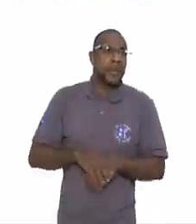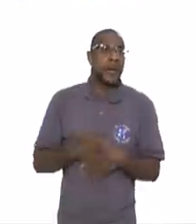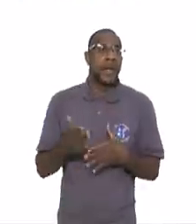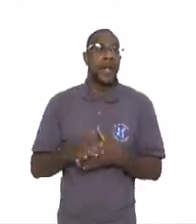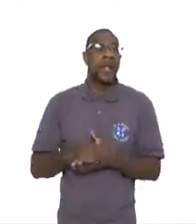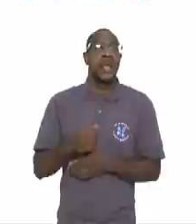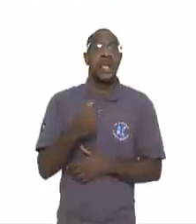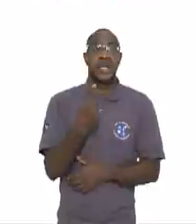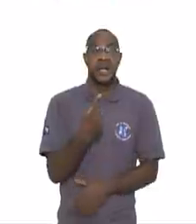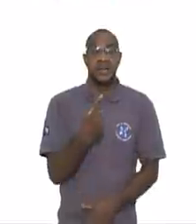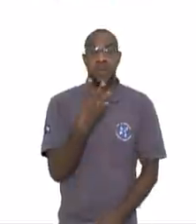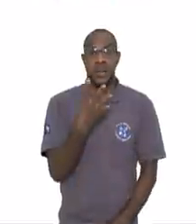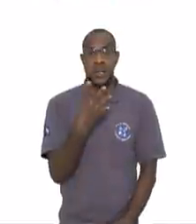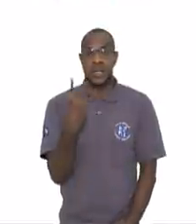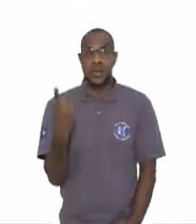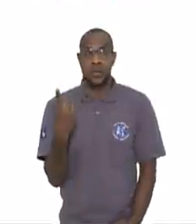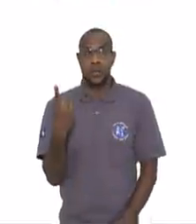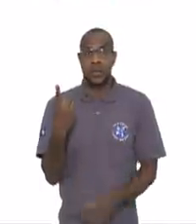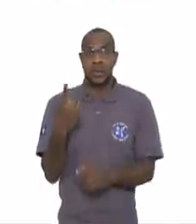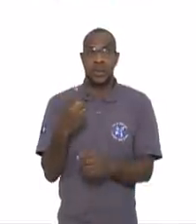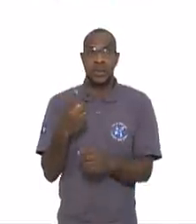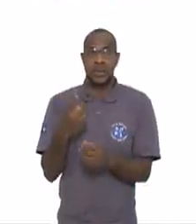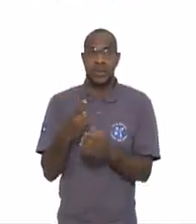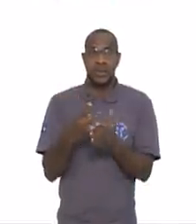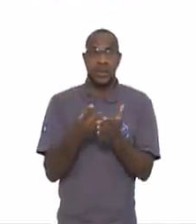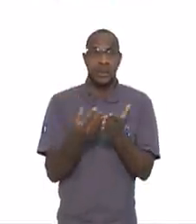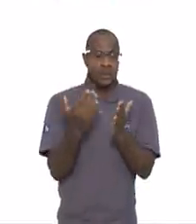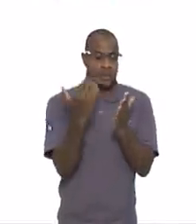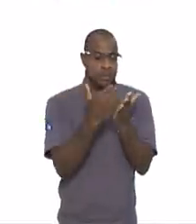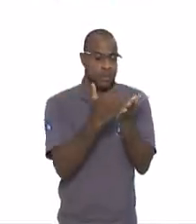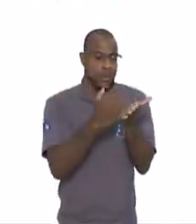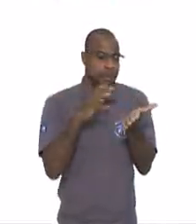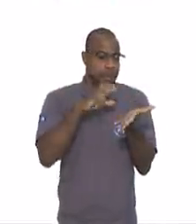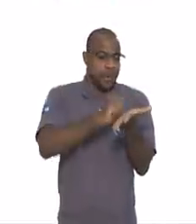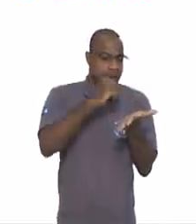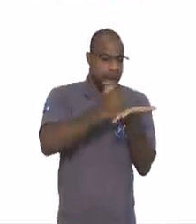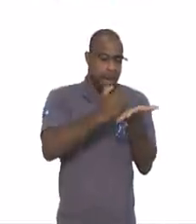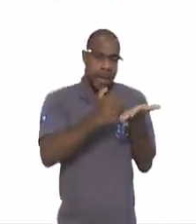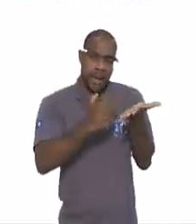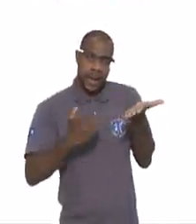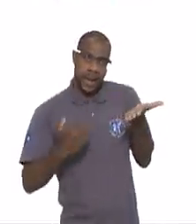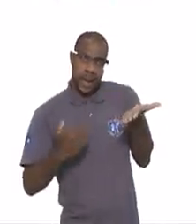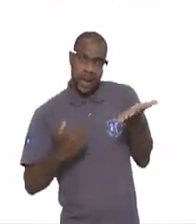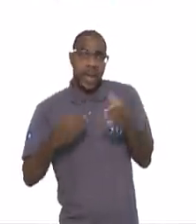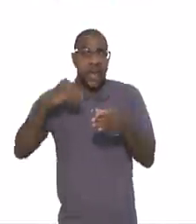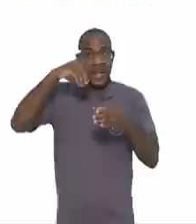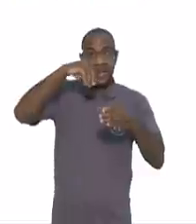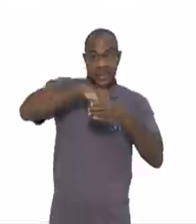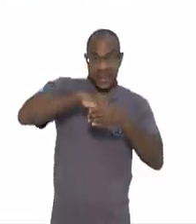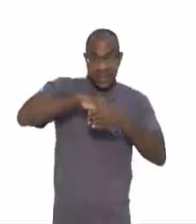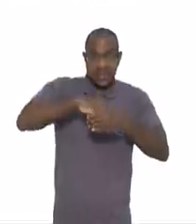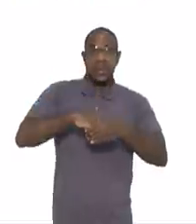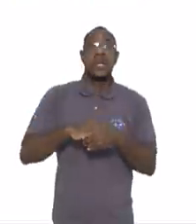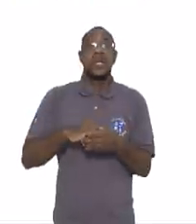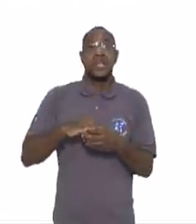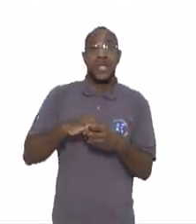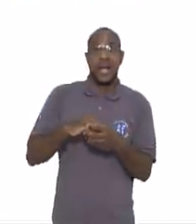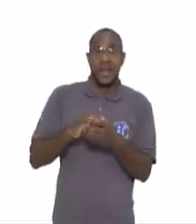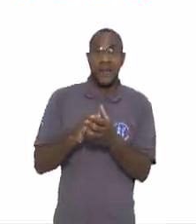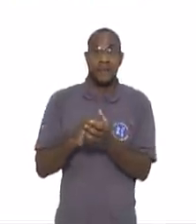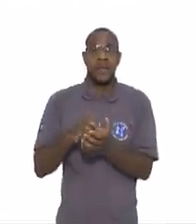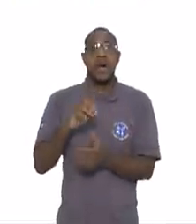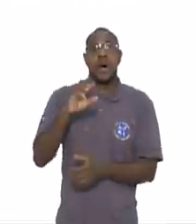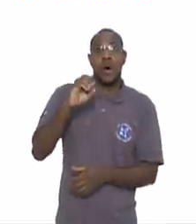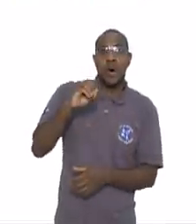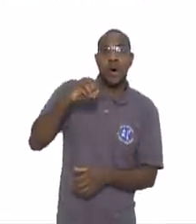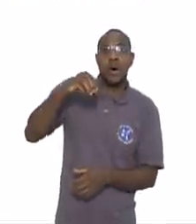141 cadastradas, ou até já aumentou aqui, na Organização Mundial de Saúde, e está entre as 13 que já estão em fase clínica de testes